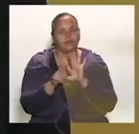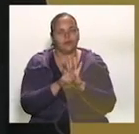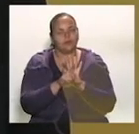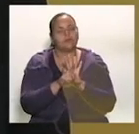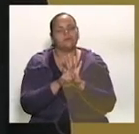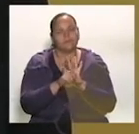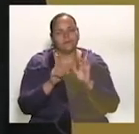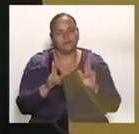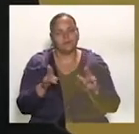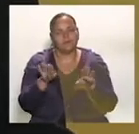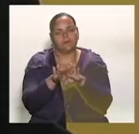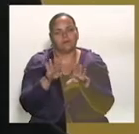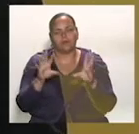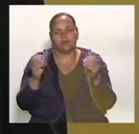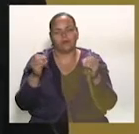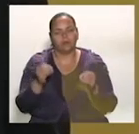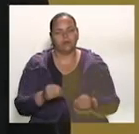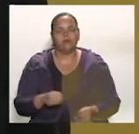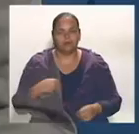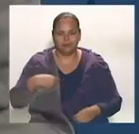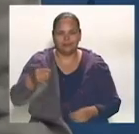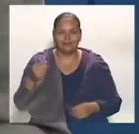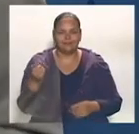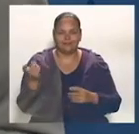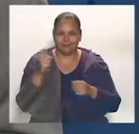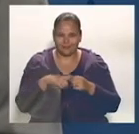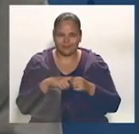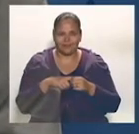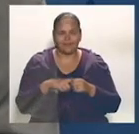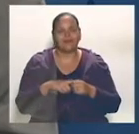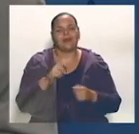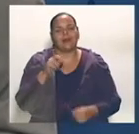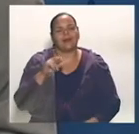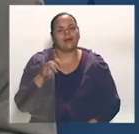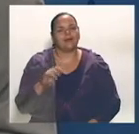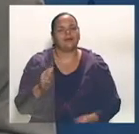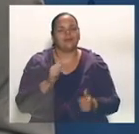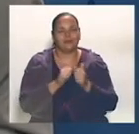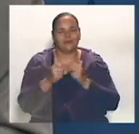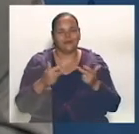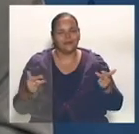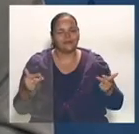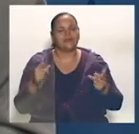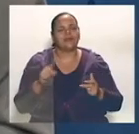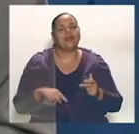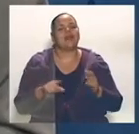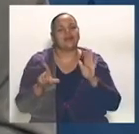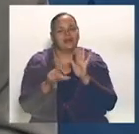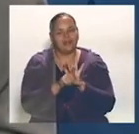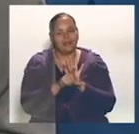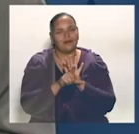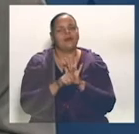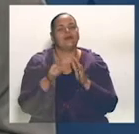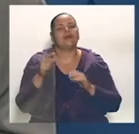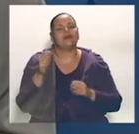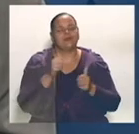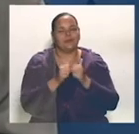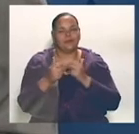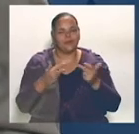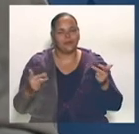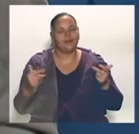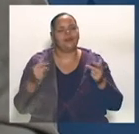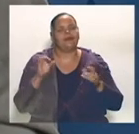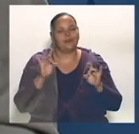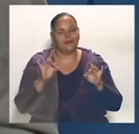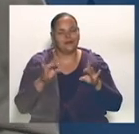lei que seja igual para todos. Daqui a pouquinho a gente vai voltar aqui no Arena Esportiva tratando da legislação do esporte,